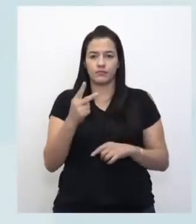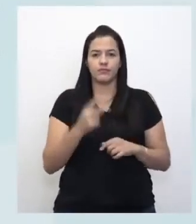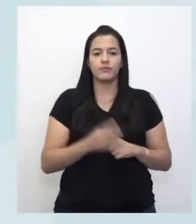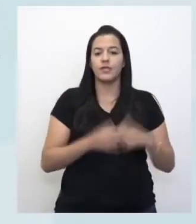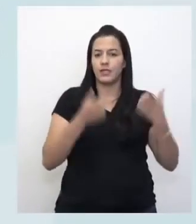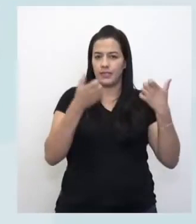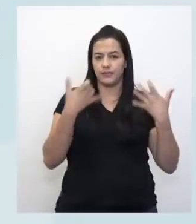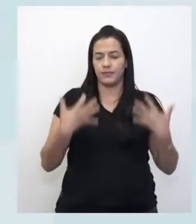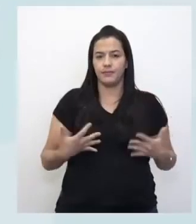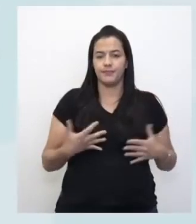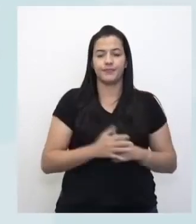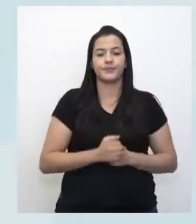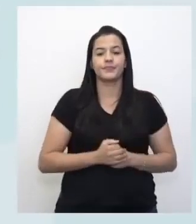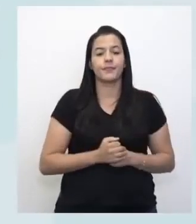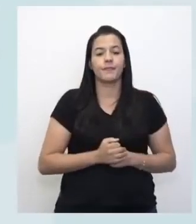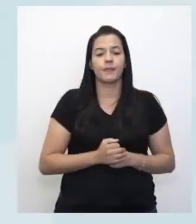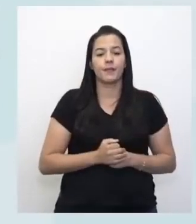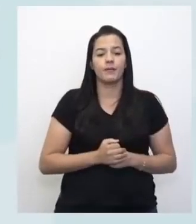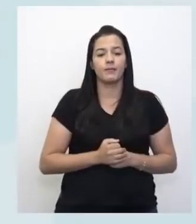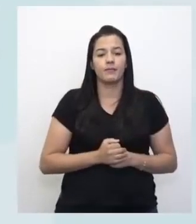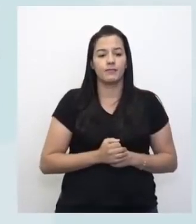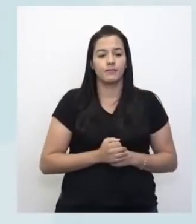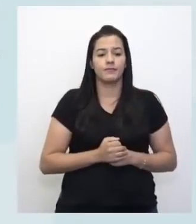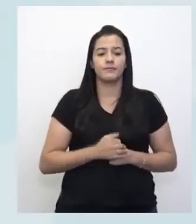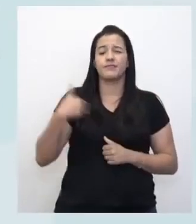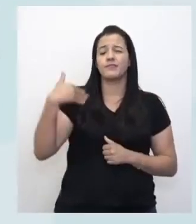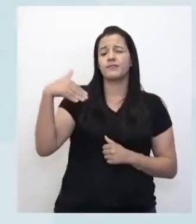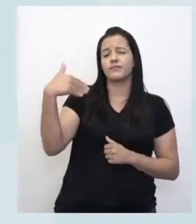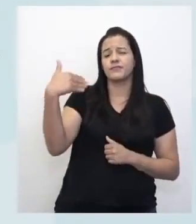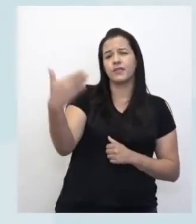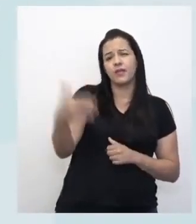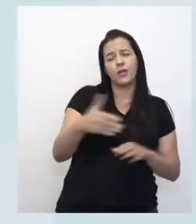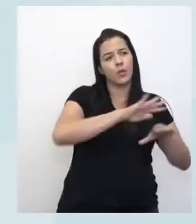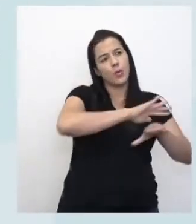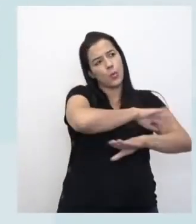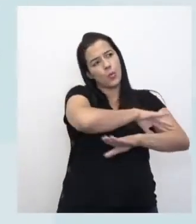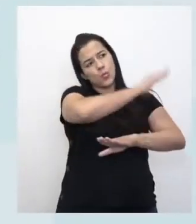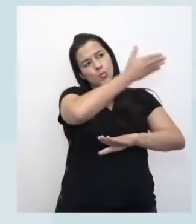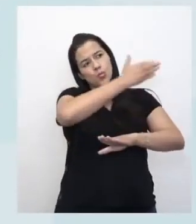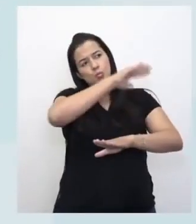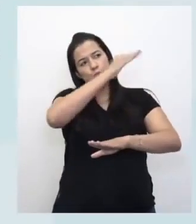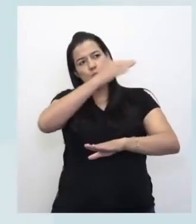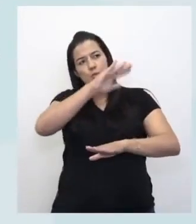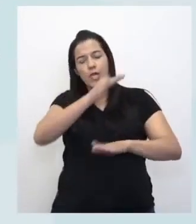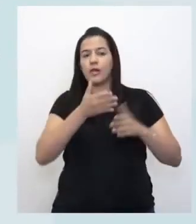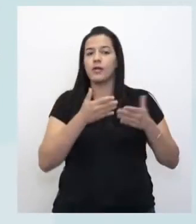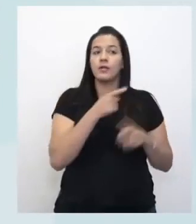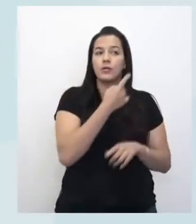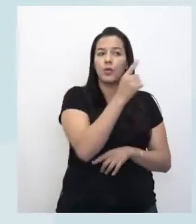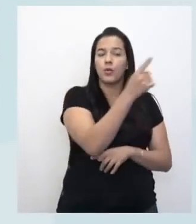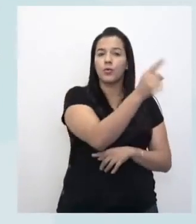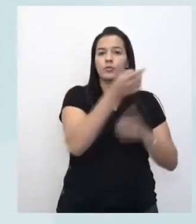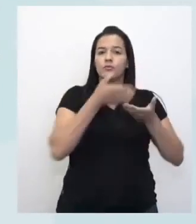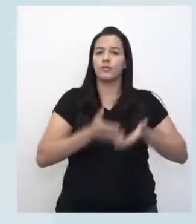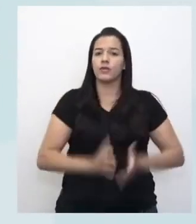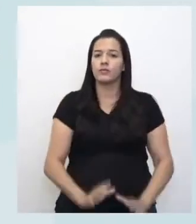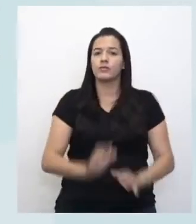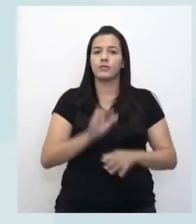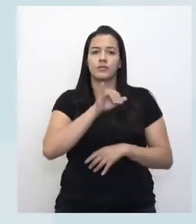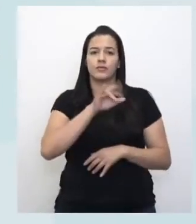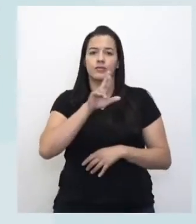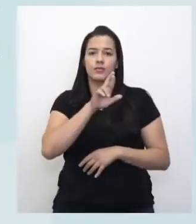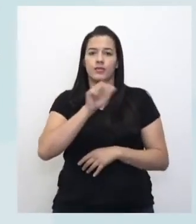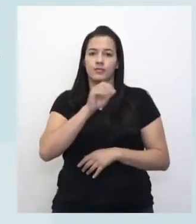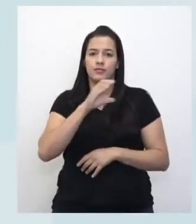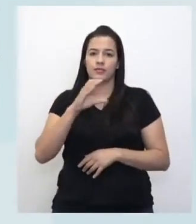pouquinho ela. Além, muito além daquela serra que ainda azula no horizonte, nasceu Iracema. a